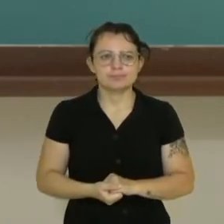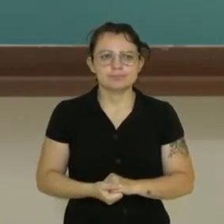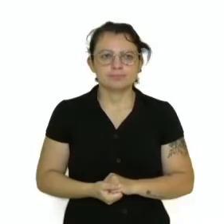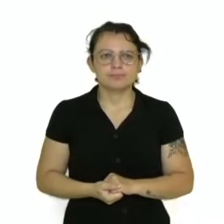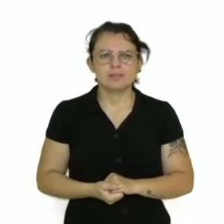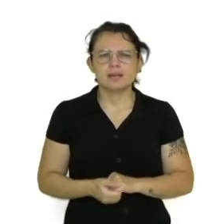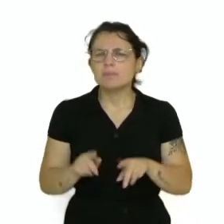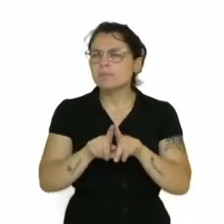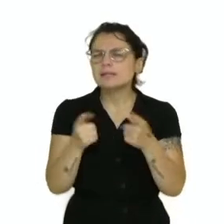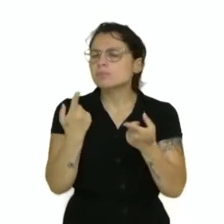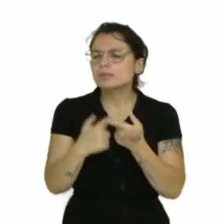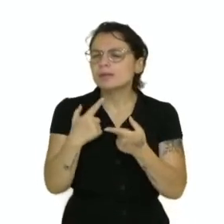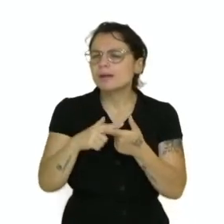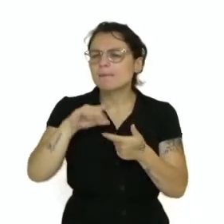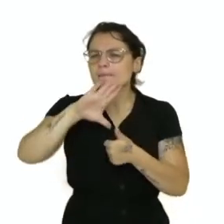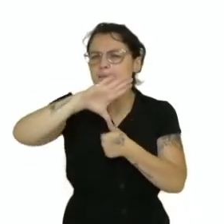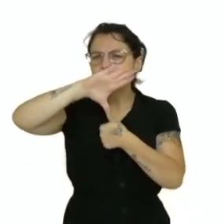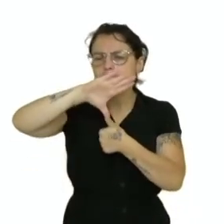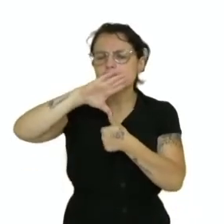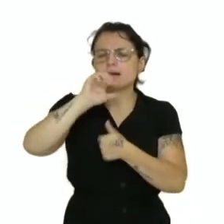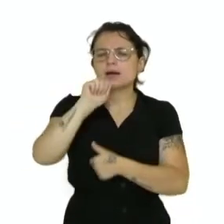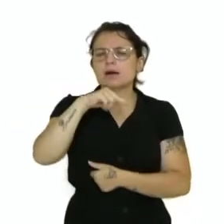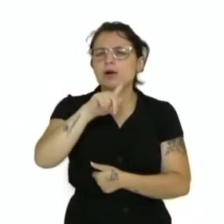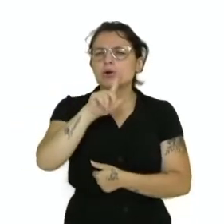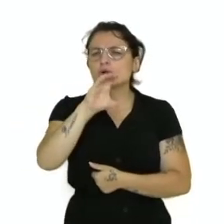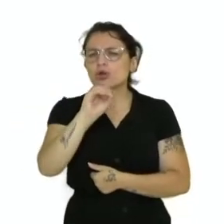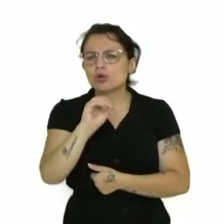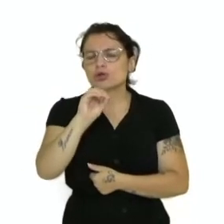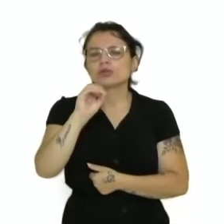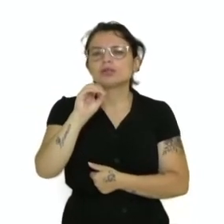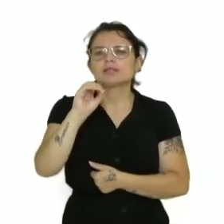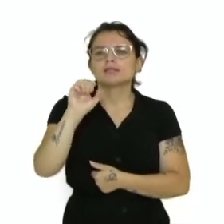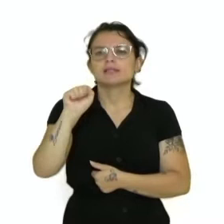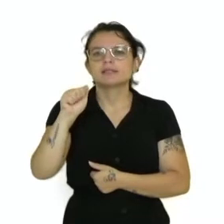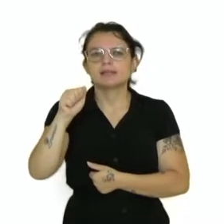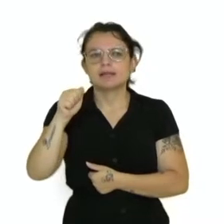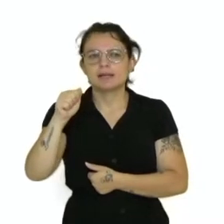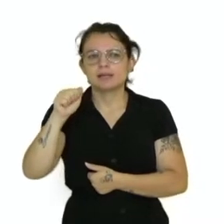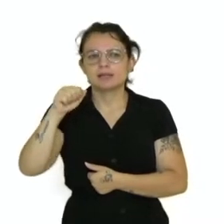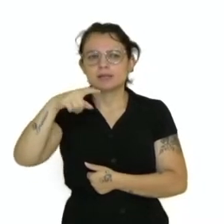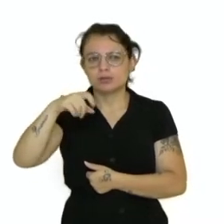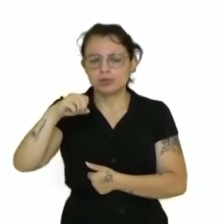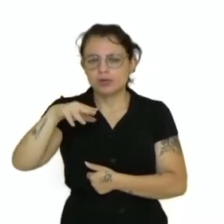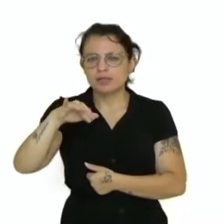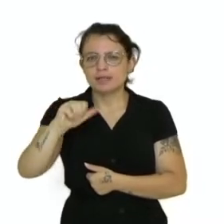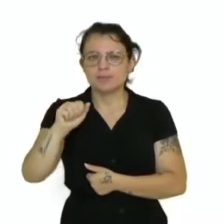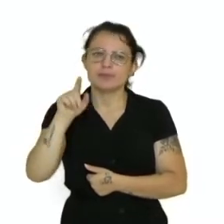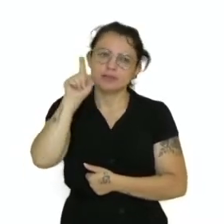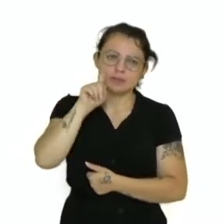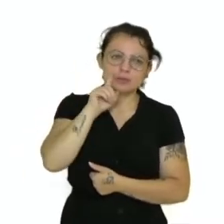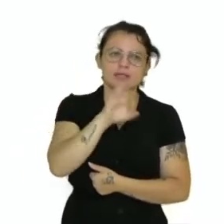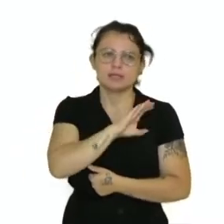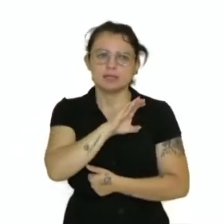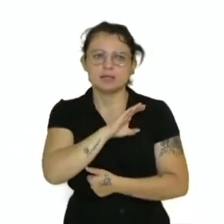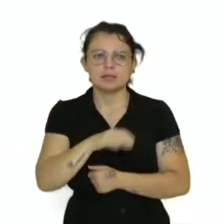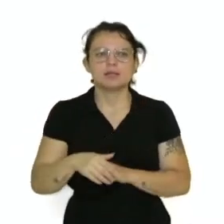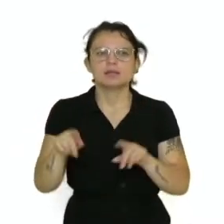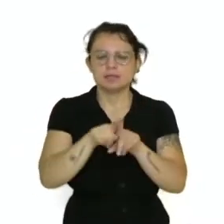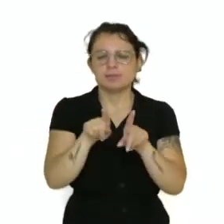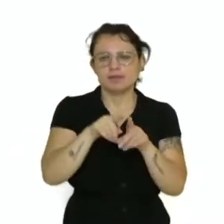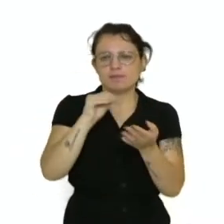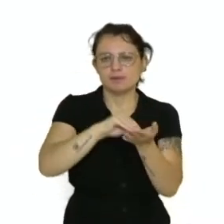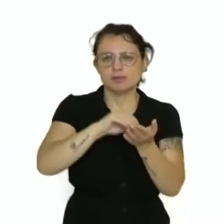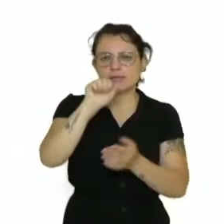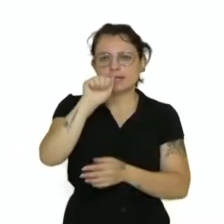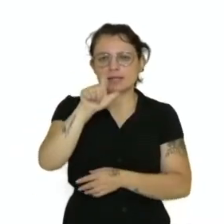E por que a América anglo-saxônica, então? A América anglo-saxônica é formada por Estados Unidos e Canadá, está faltando o Alasca aqui